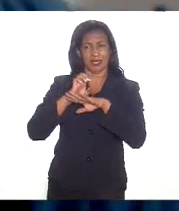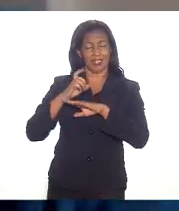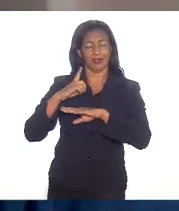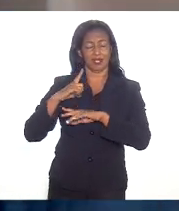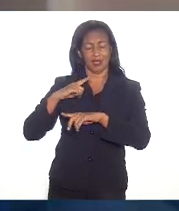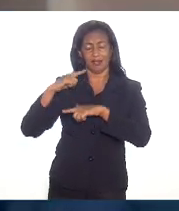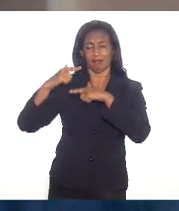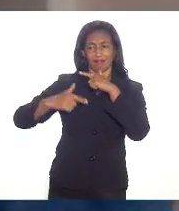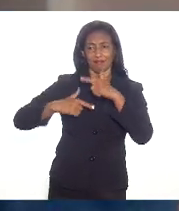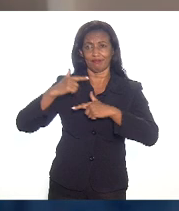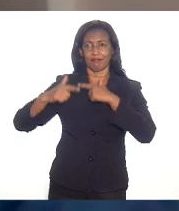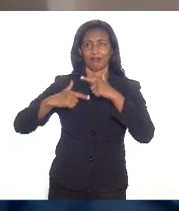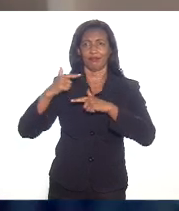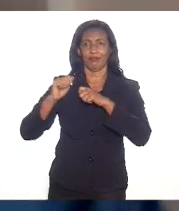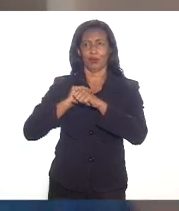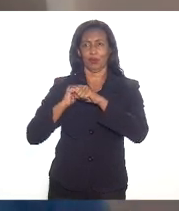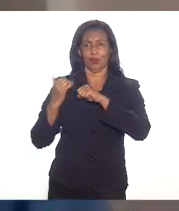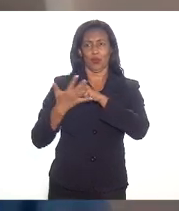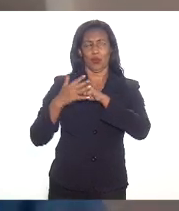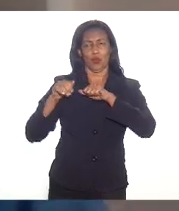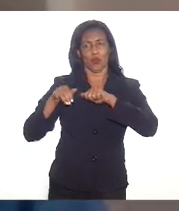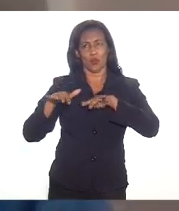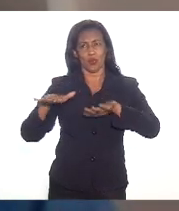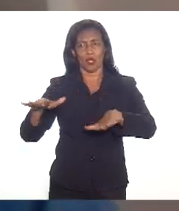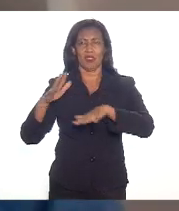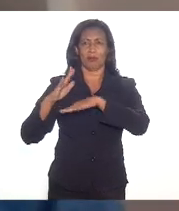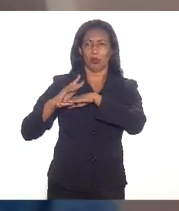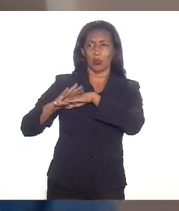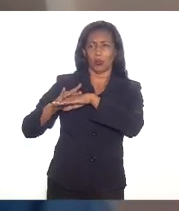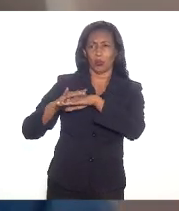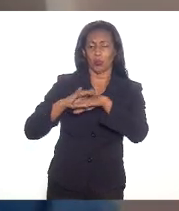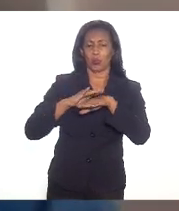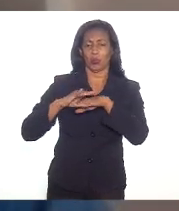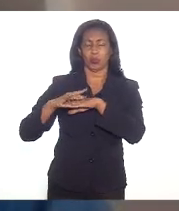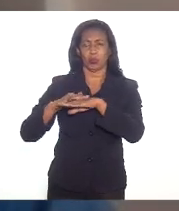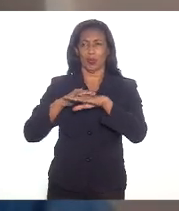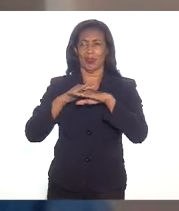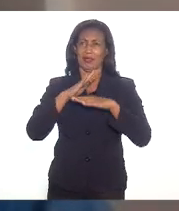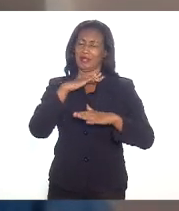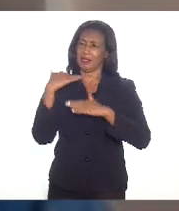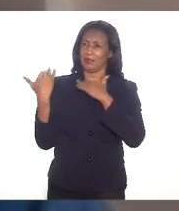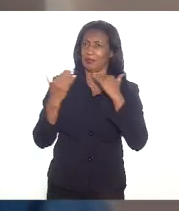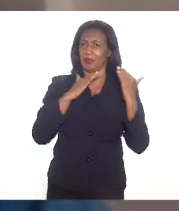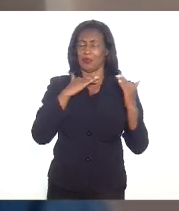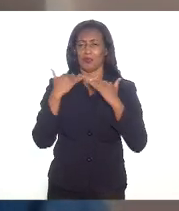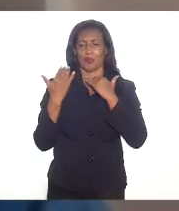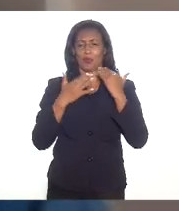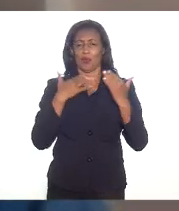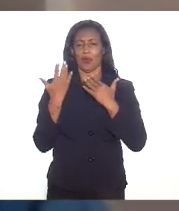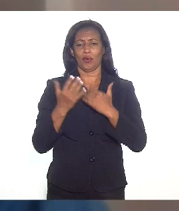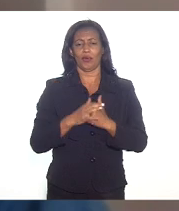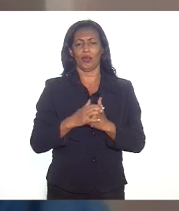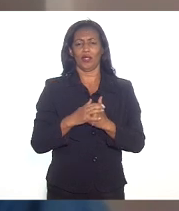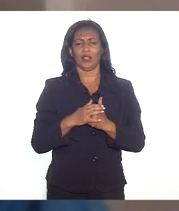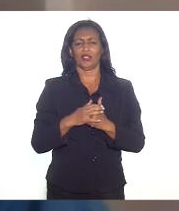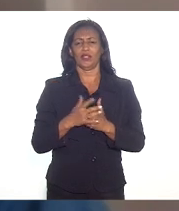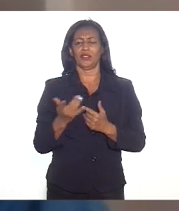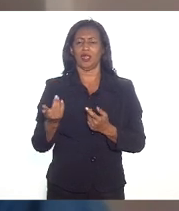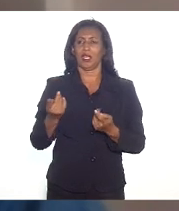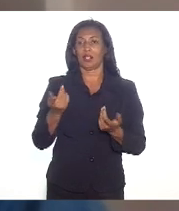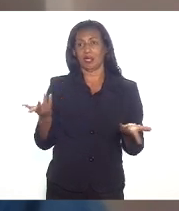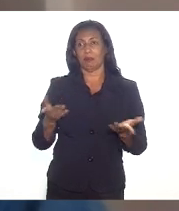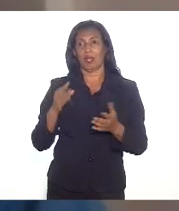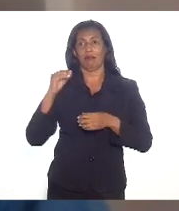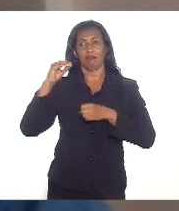isso se refletindo em doenças, em falência ou não de mortes, né? Falência ou não do sistema